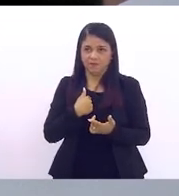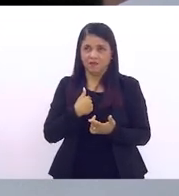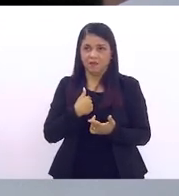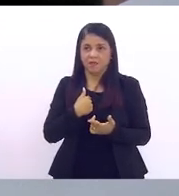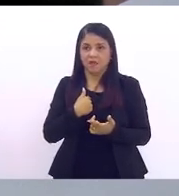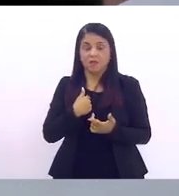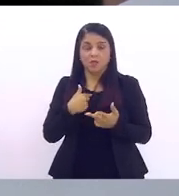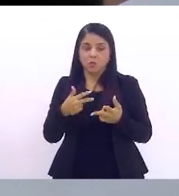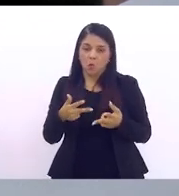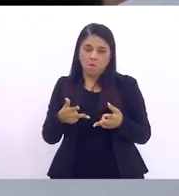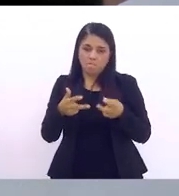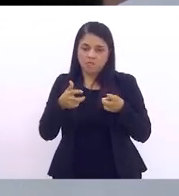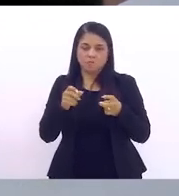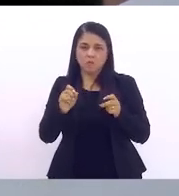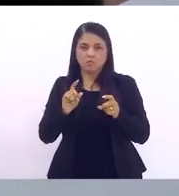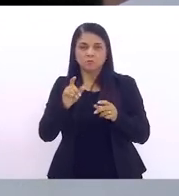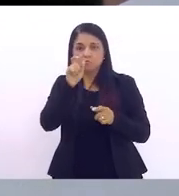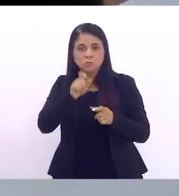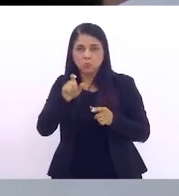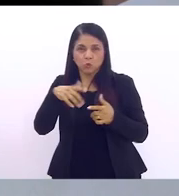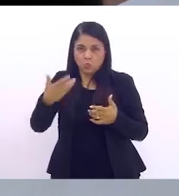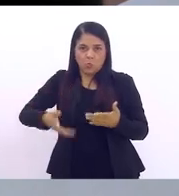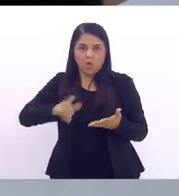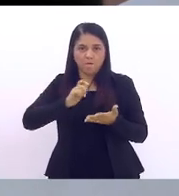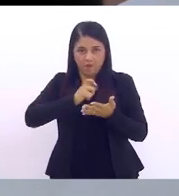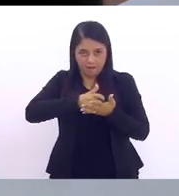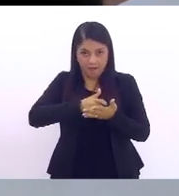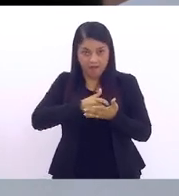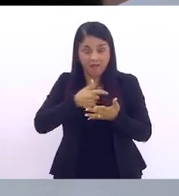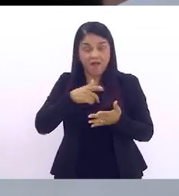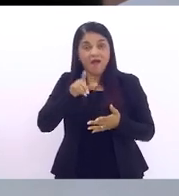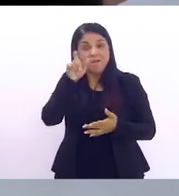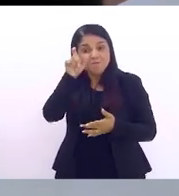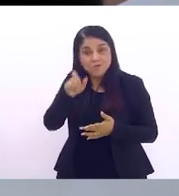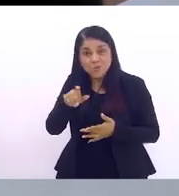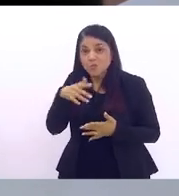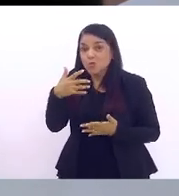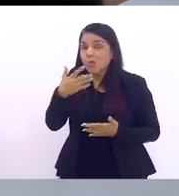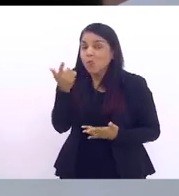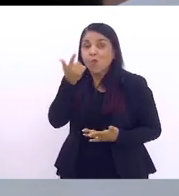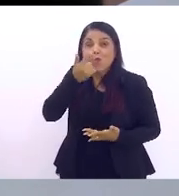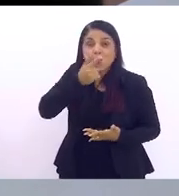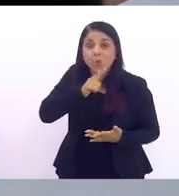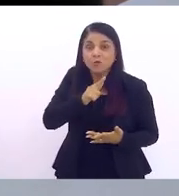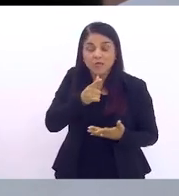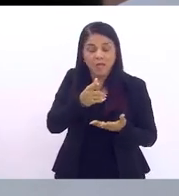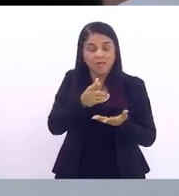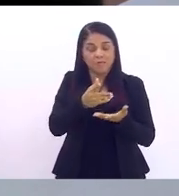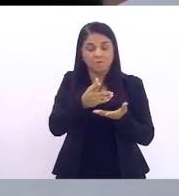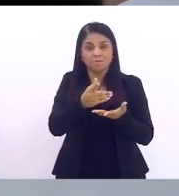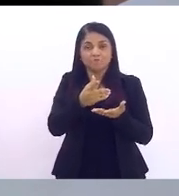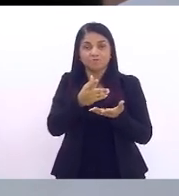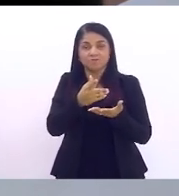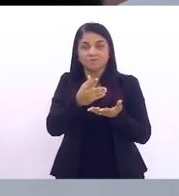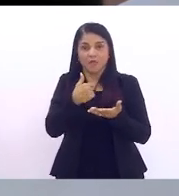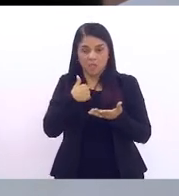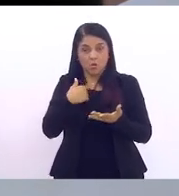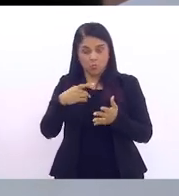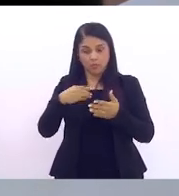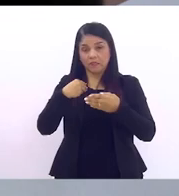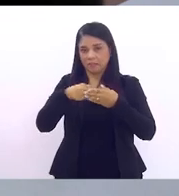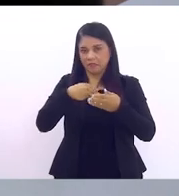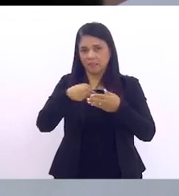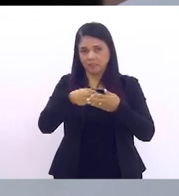pessoas não querem pagar mas el simplesmente tem elas não conseguem puxar o pagamento eu tenho tag eu tenho a tag do sem